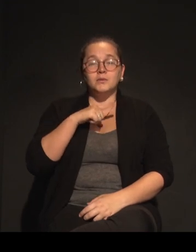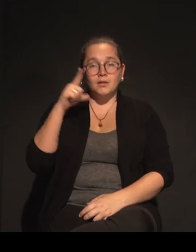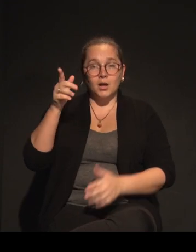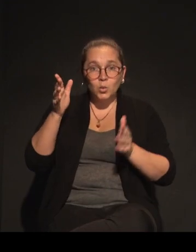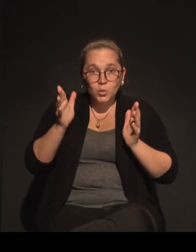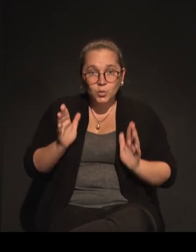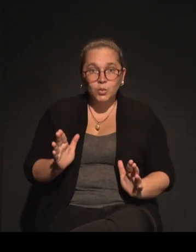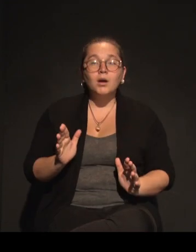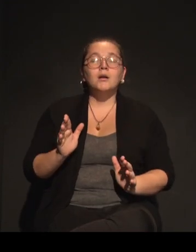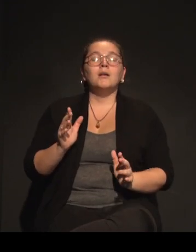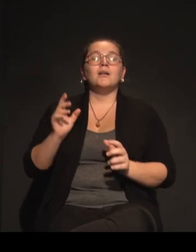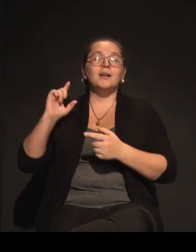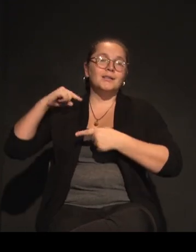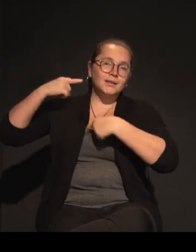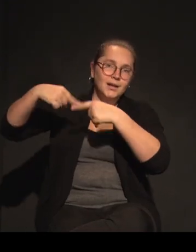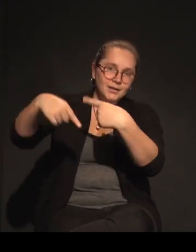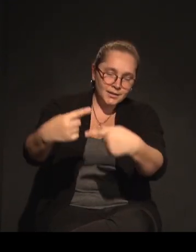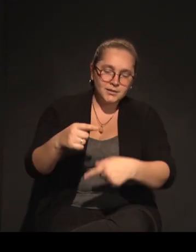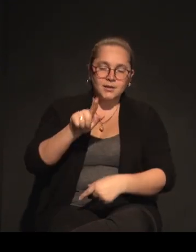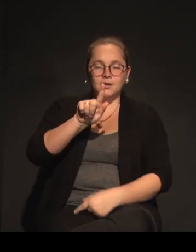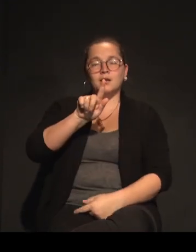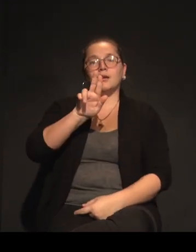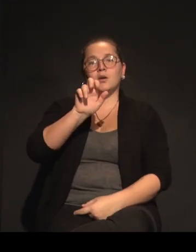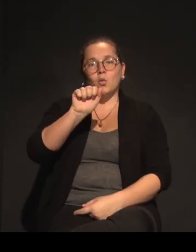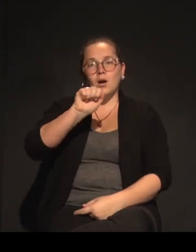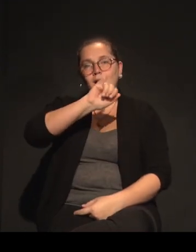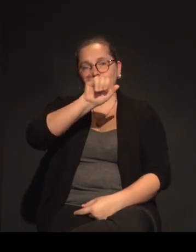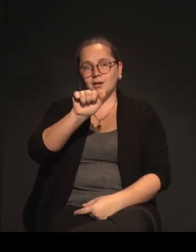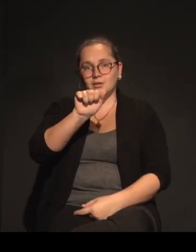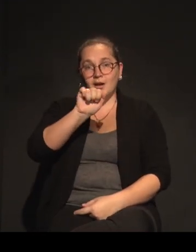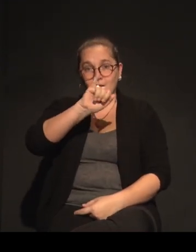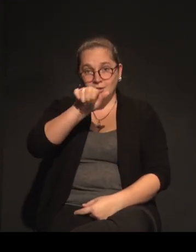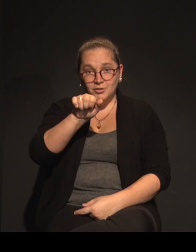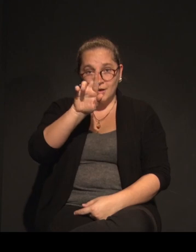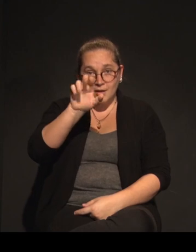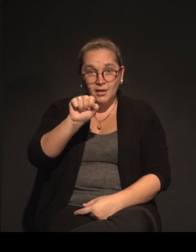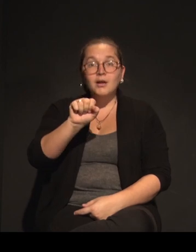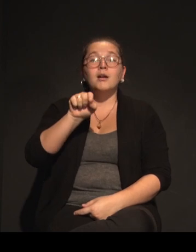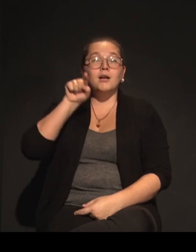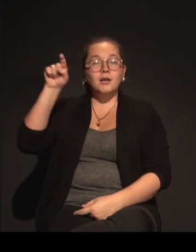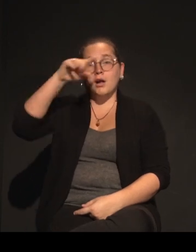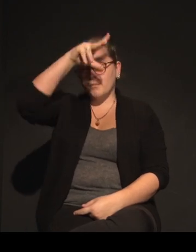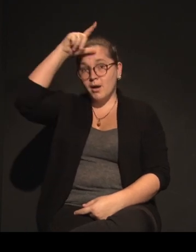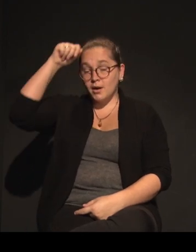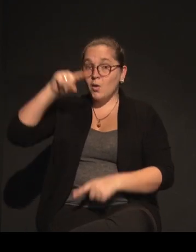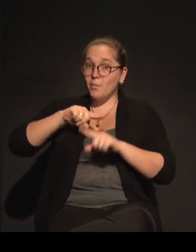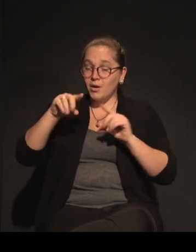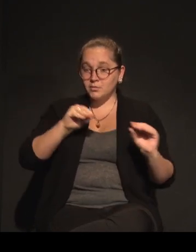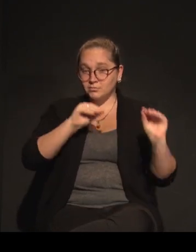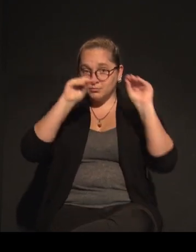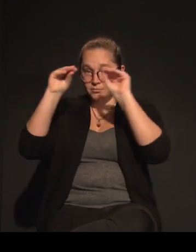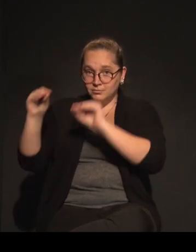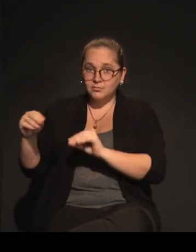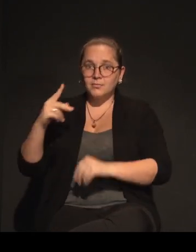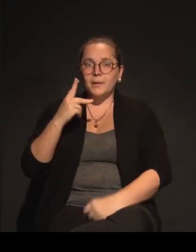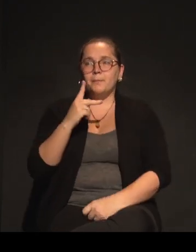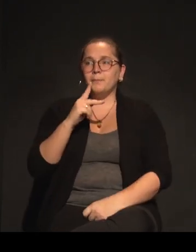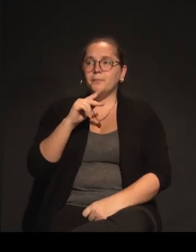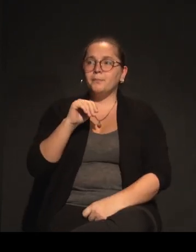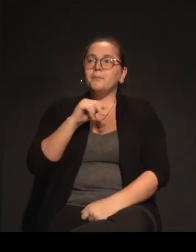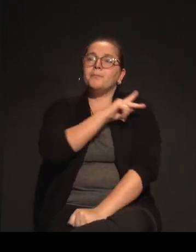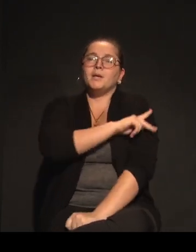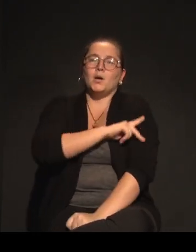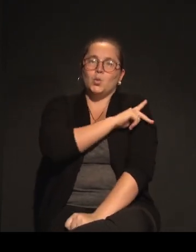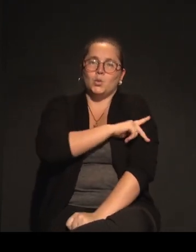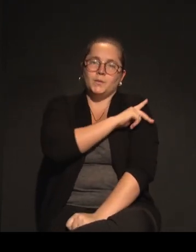pertence à nação guajará do maranhão mais uma no piauí eu